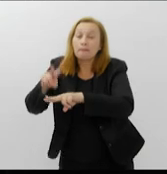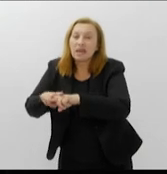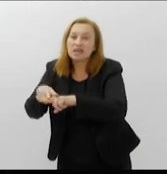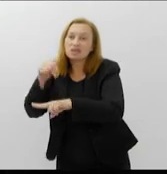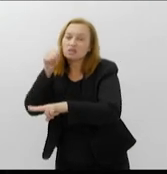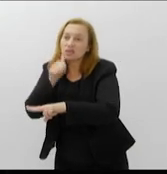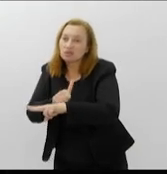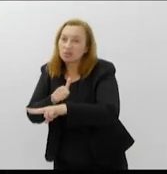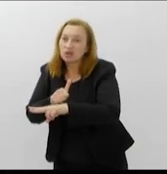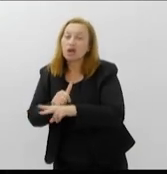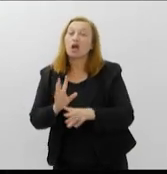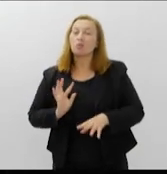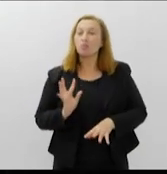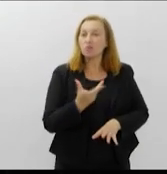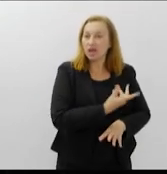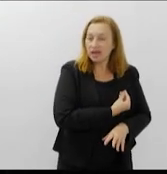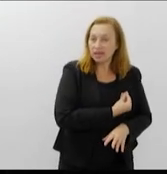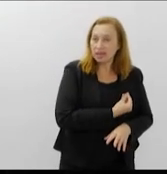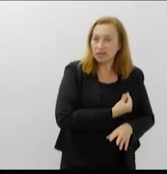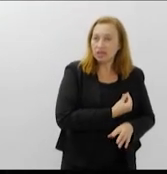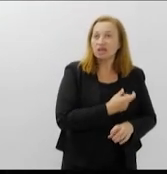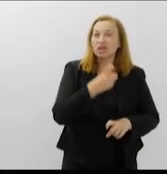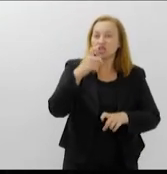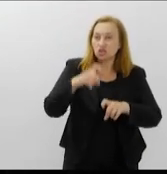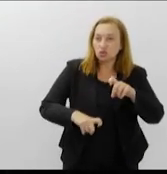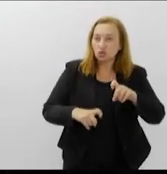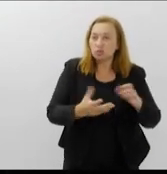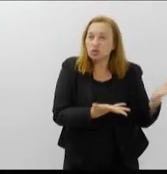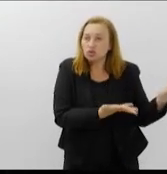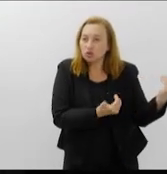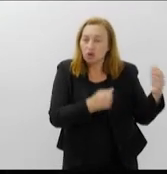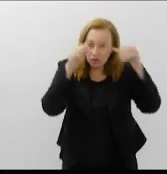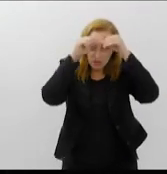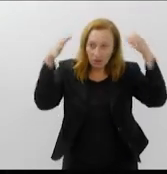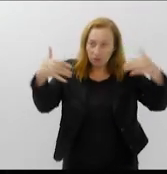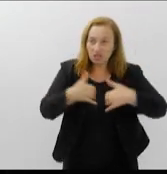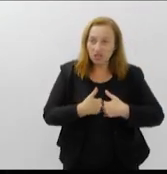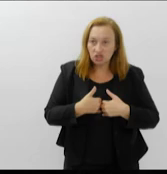Mulher trans é presa por estupro de jovem autista em Maceió.